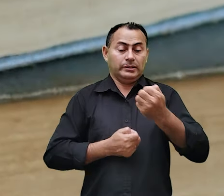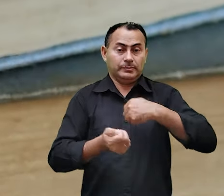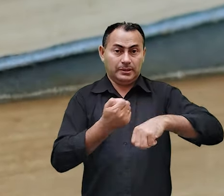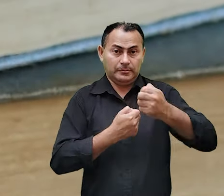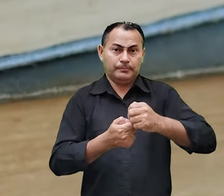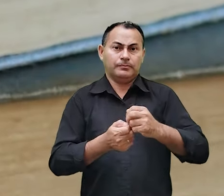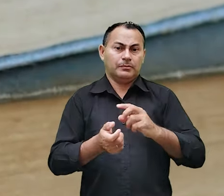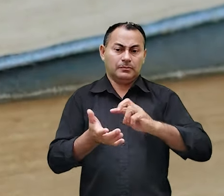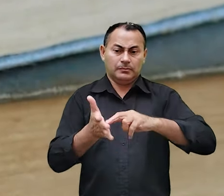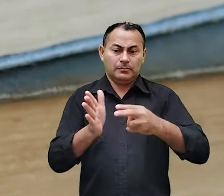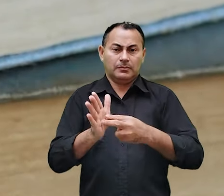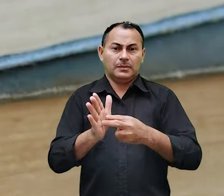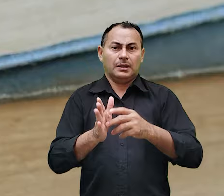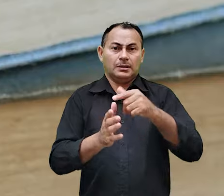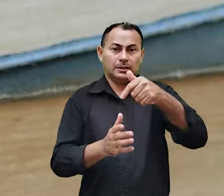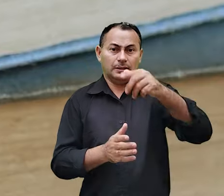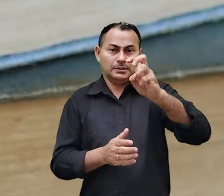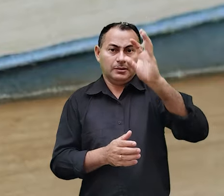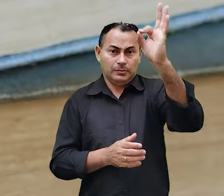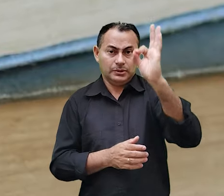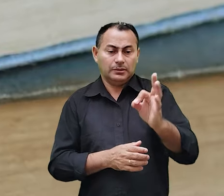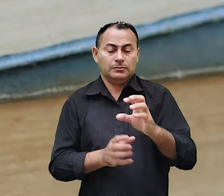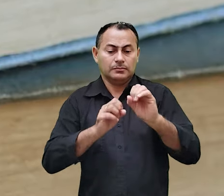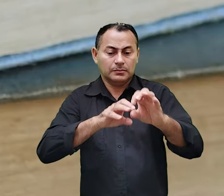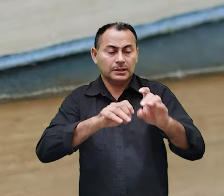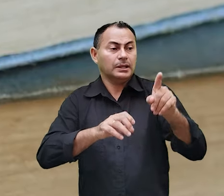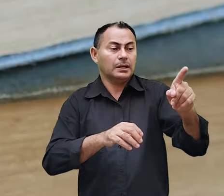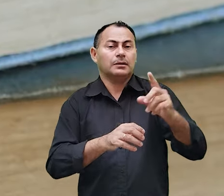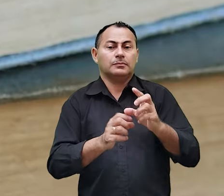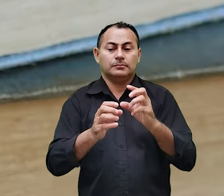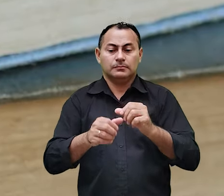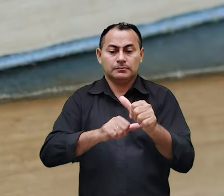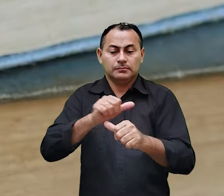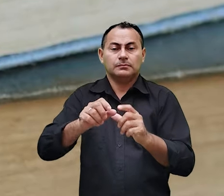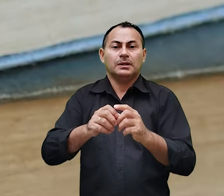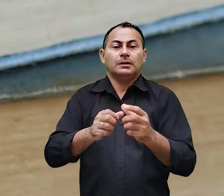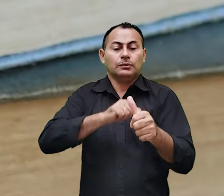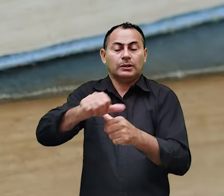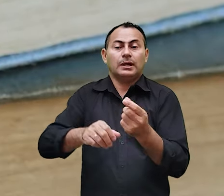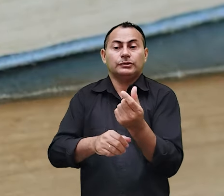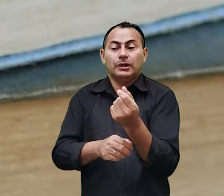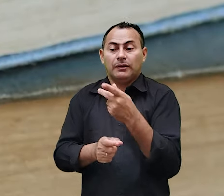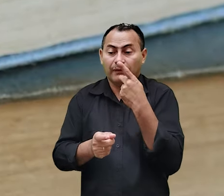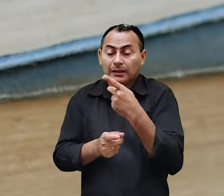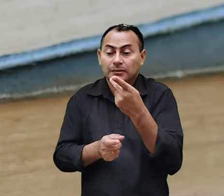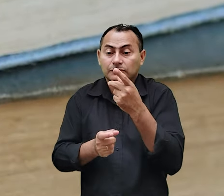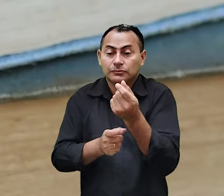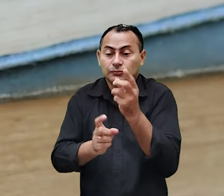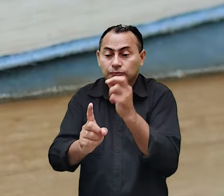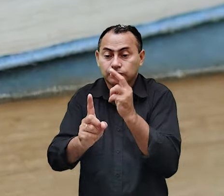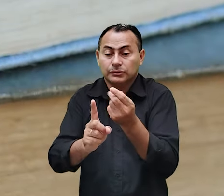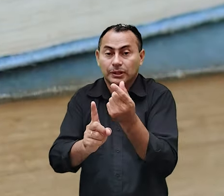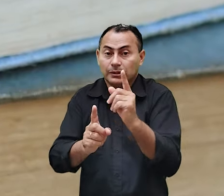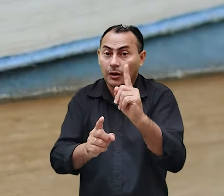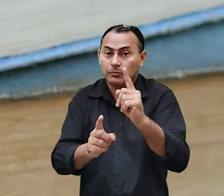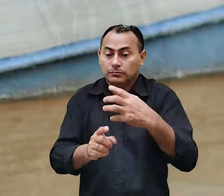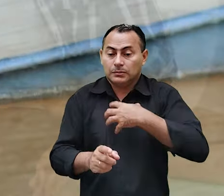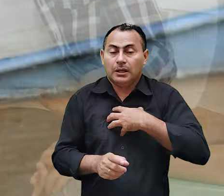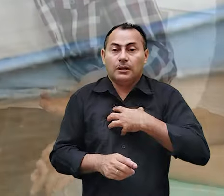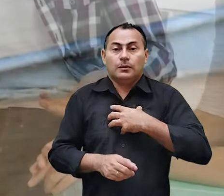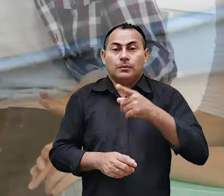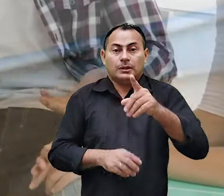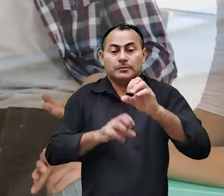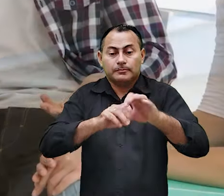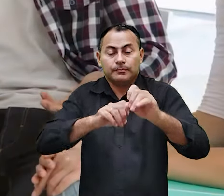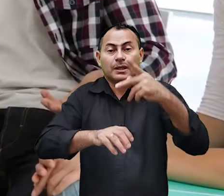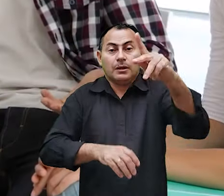ou administração. Isso não quer dizer que 75% do ensino dele refira-se a dinheiro. Seu ensino tem a ver